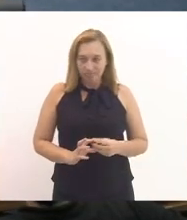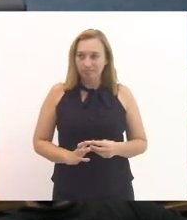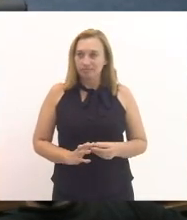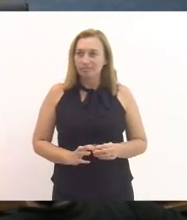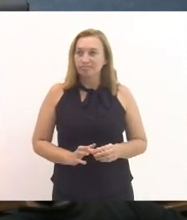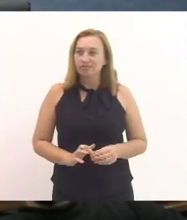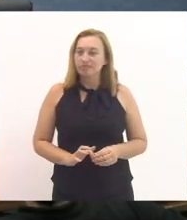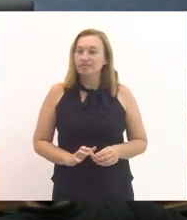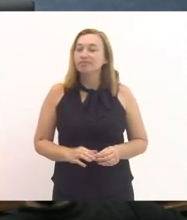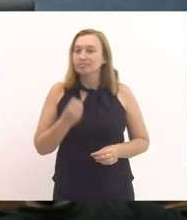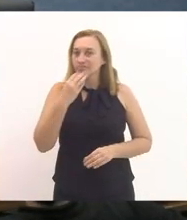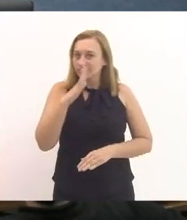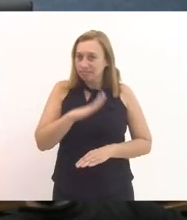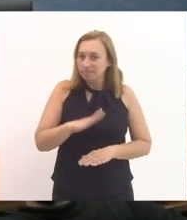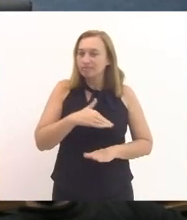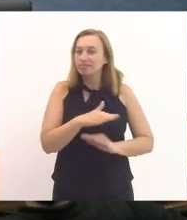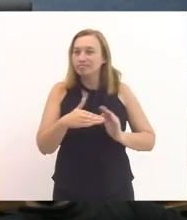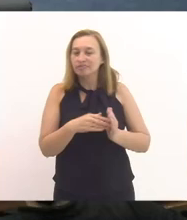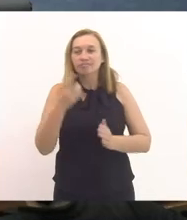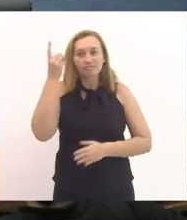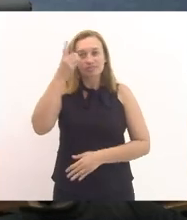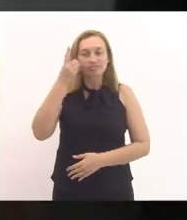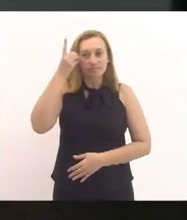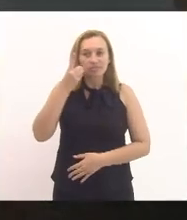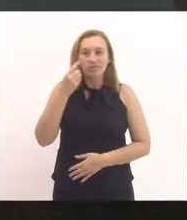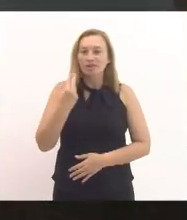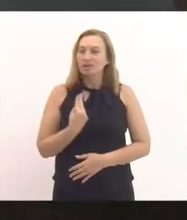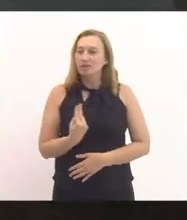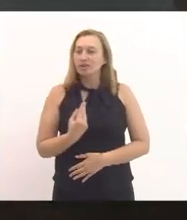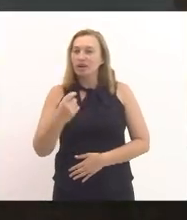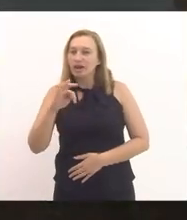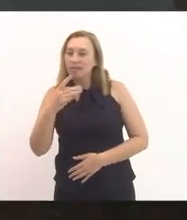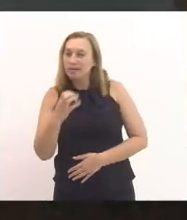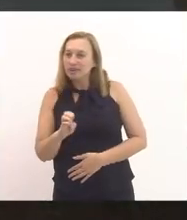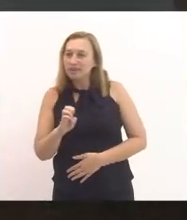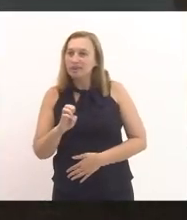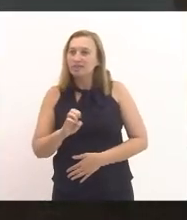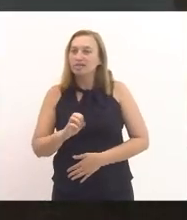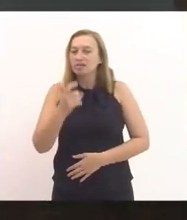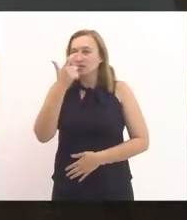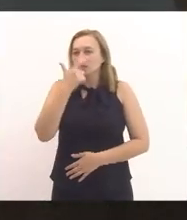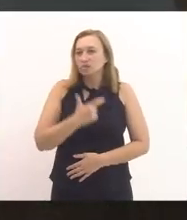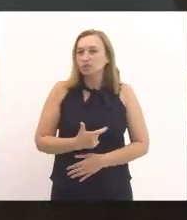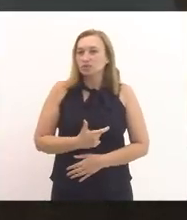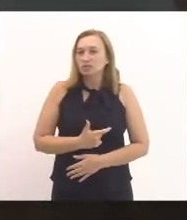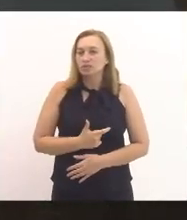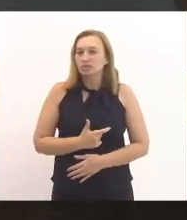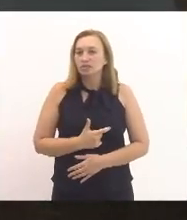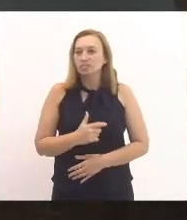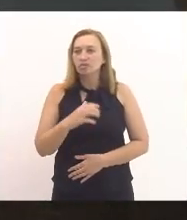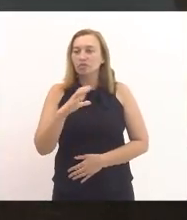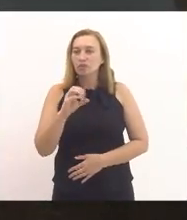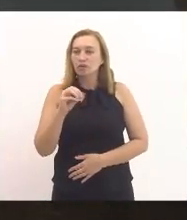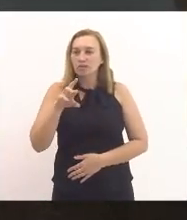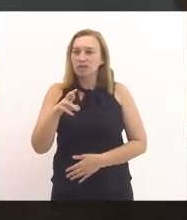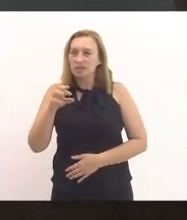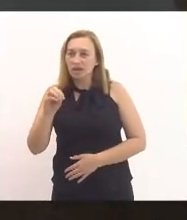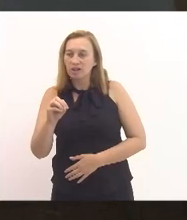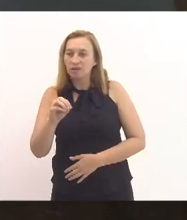Oi boa tarde a todos os deputados meu nome é Hermes Guedes Braga eu sou comissário de polícia